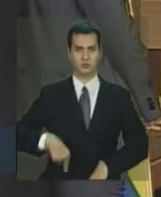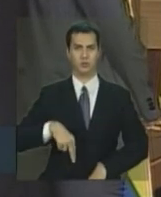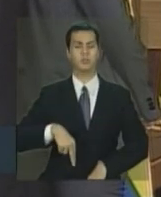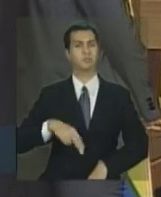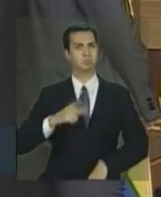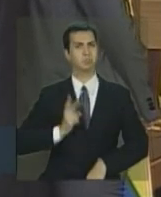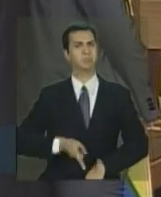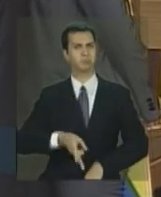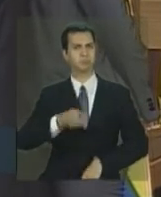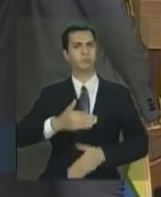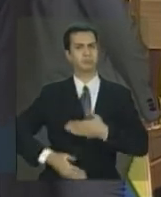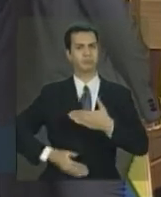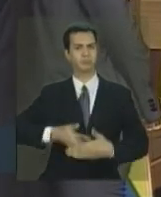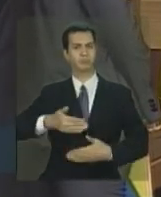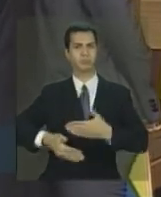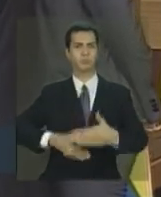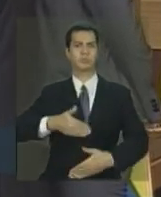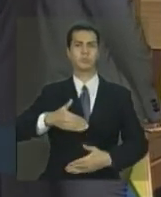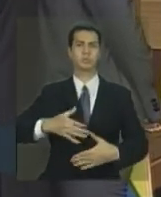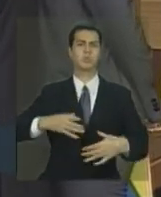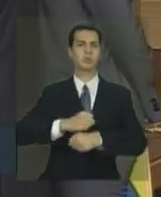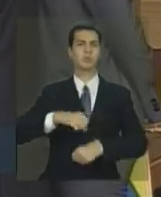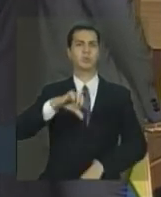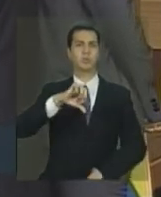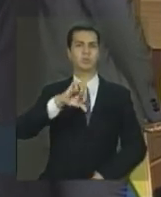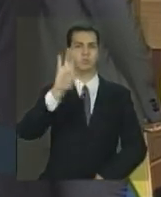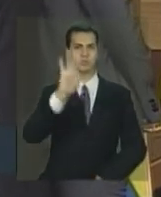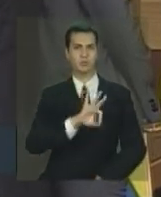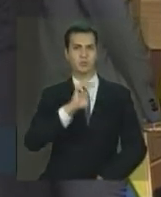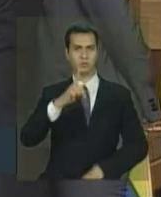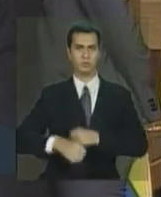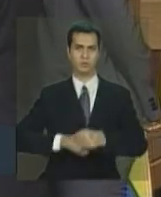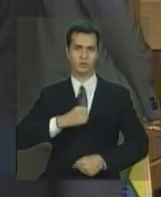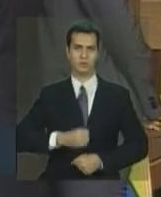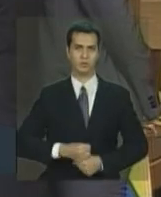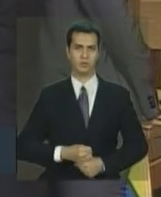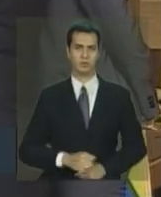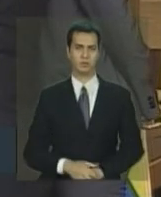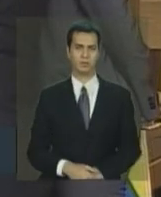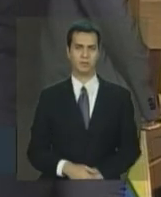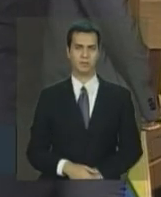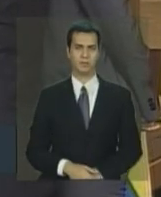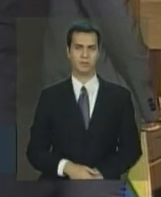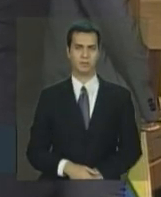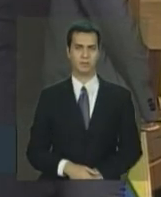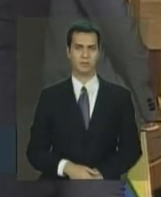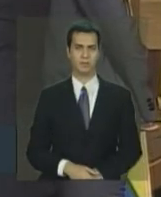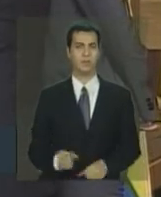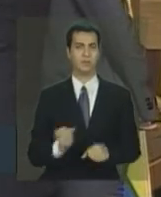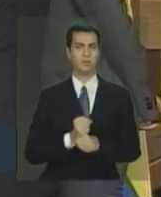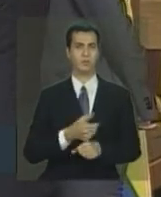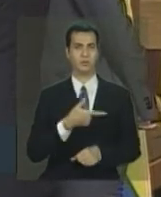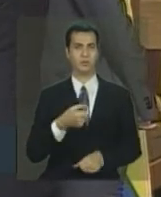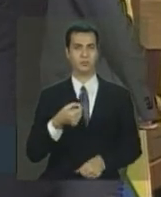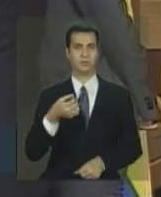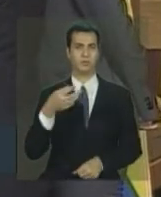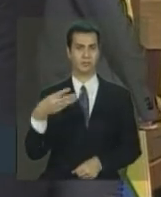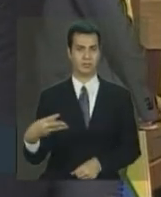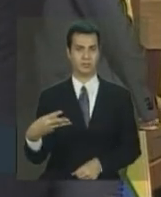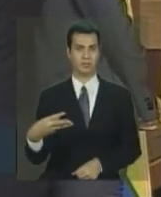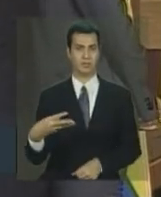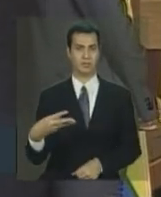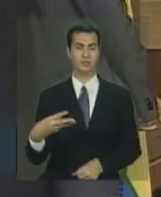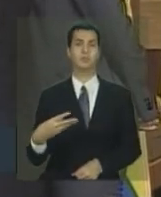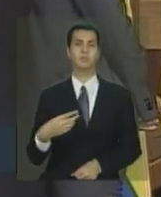de crescimento de 9% ao ano. Em 2003, o PIB da China atingiu